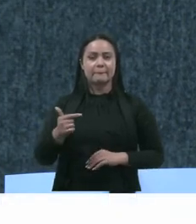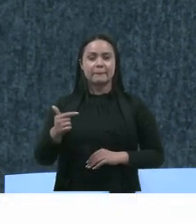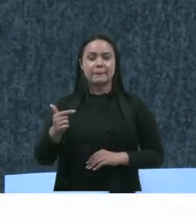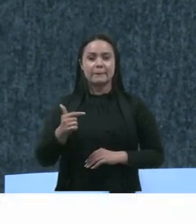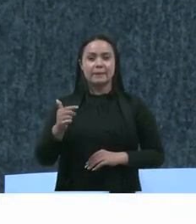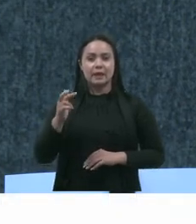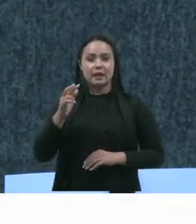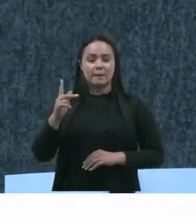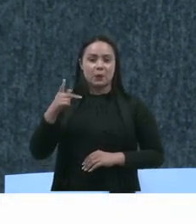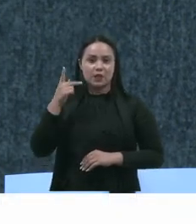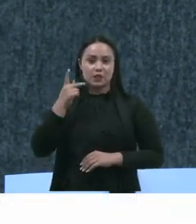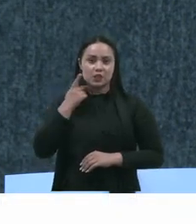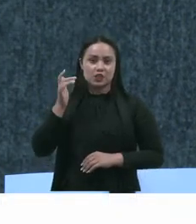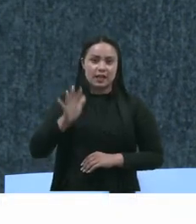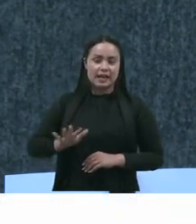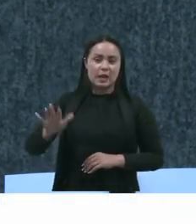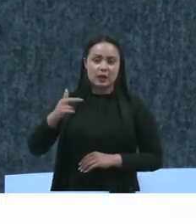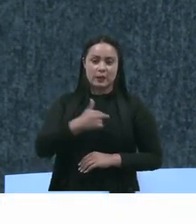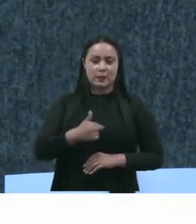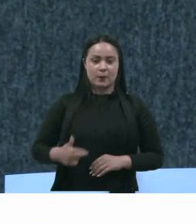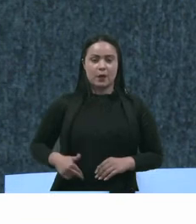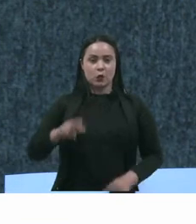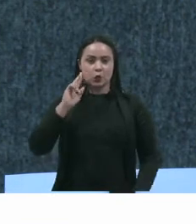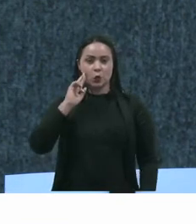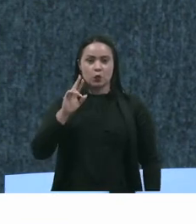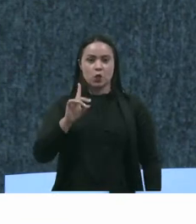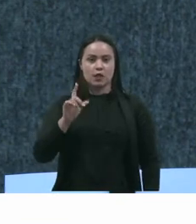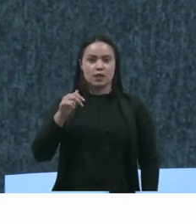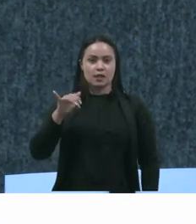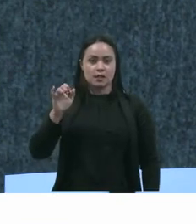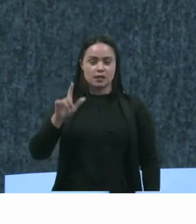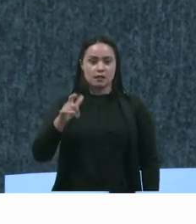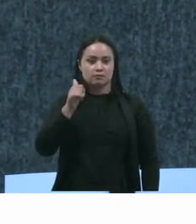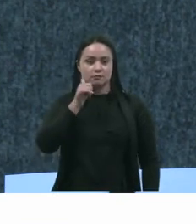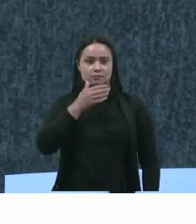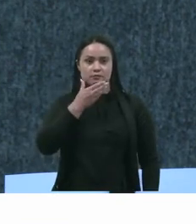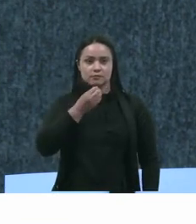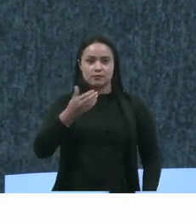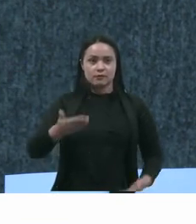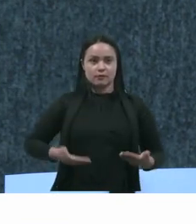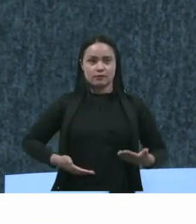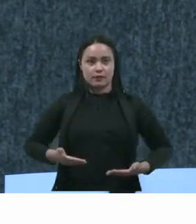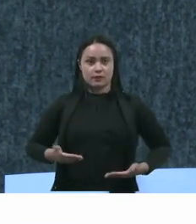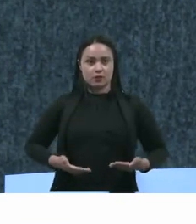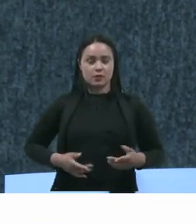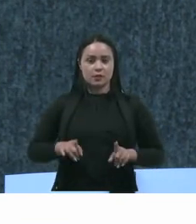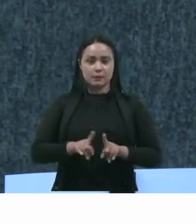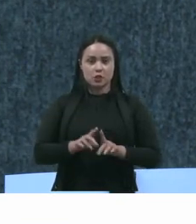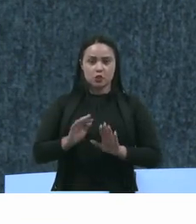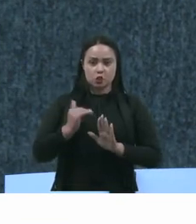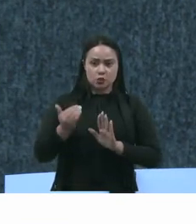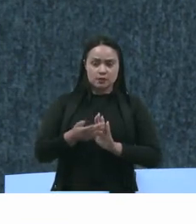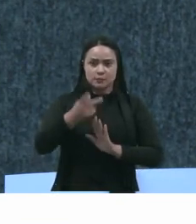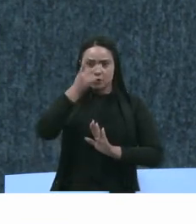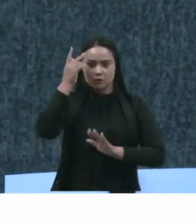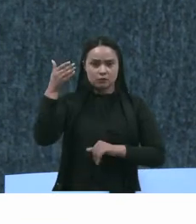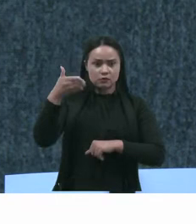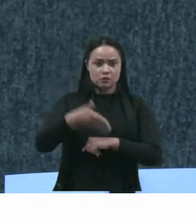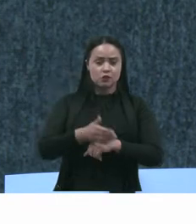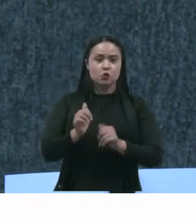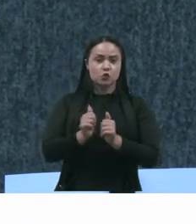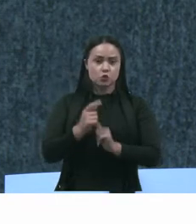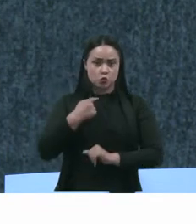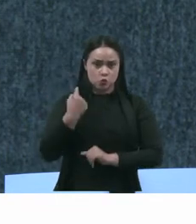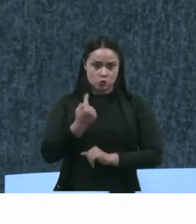subprocurador-geral da República, do doutor Daniel, as senhoras e os senhores servidores e de todos os que aqui estiveram